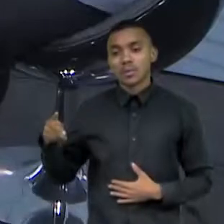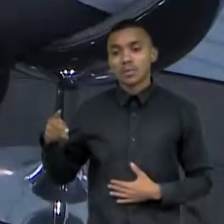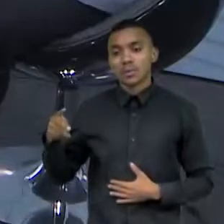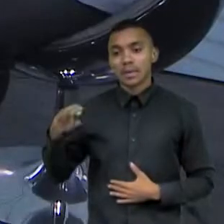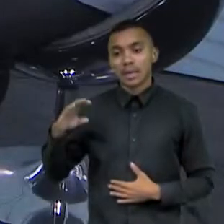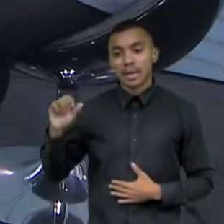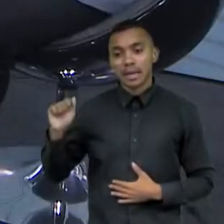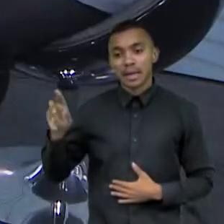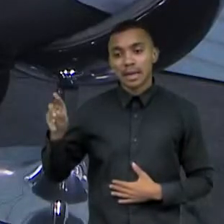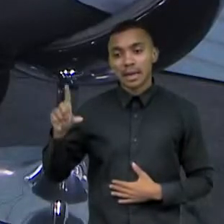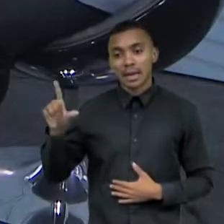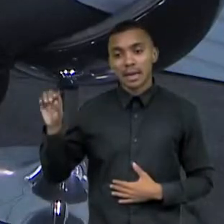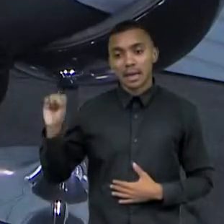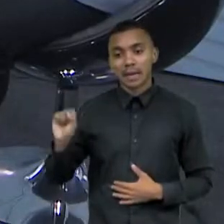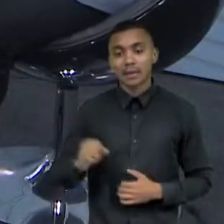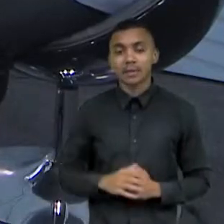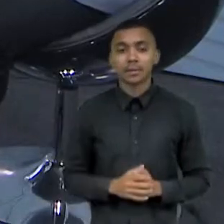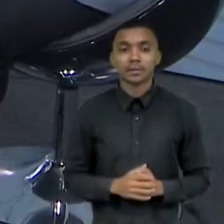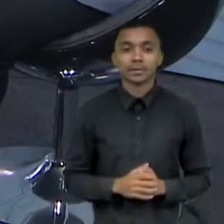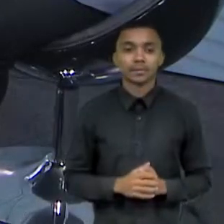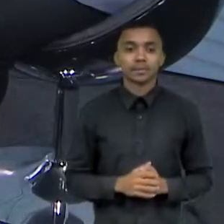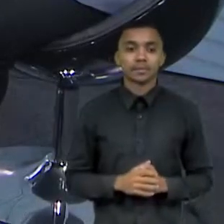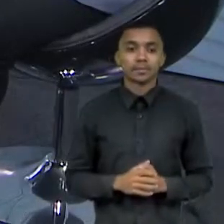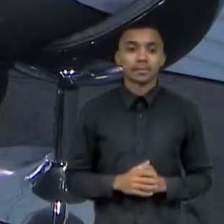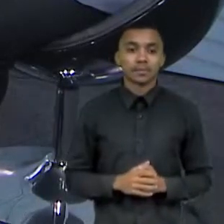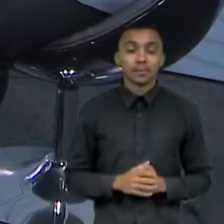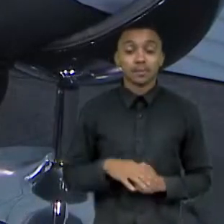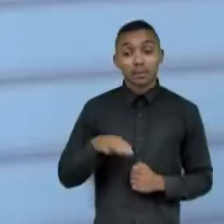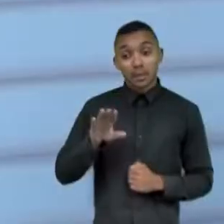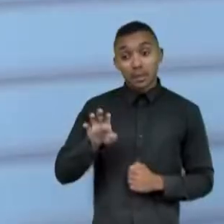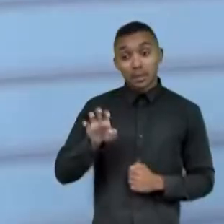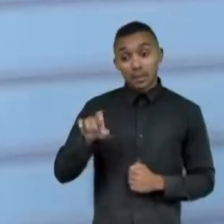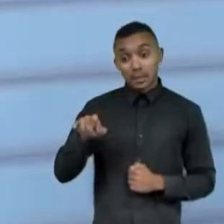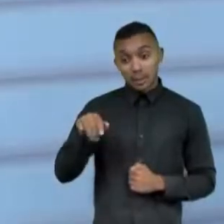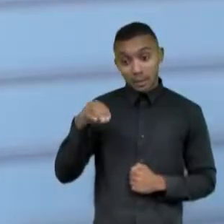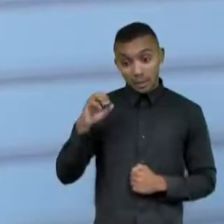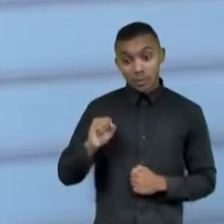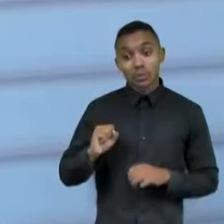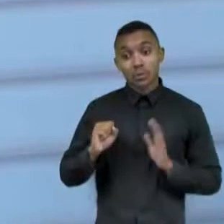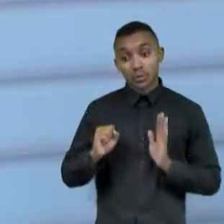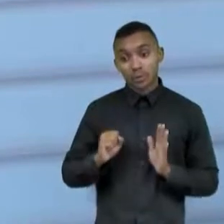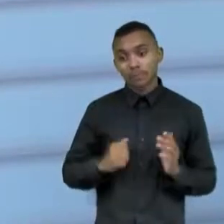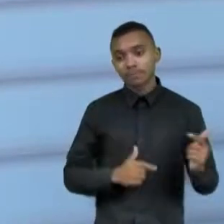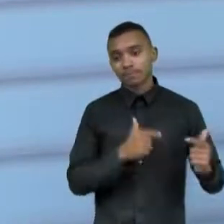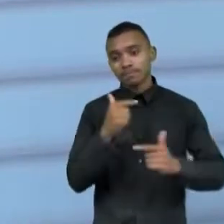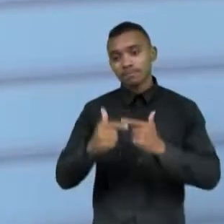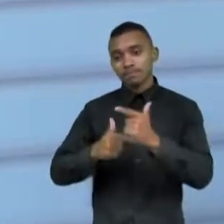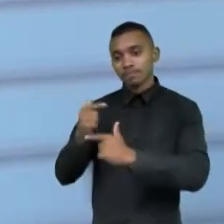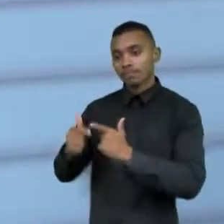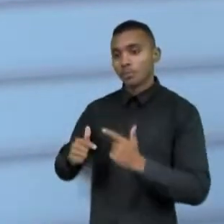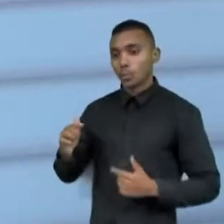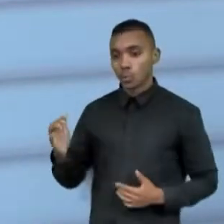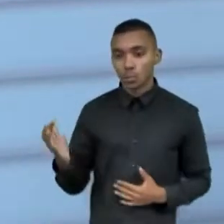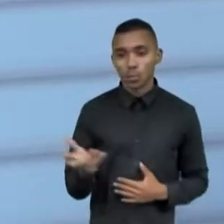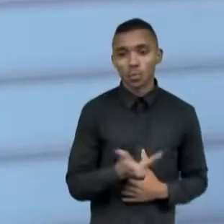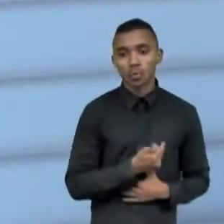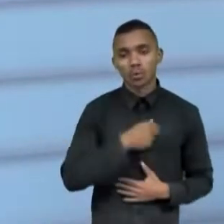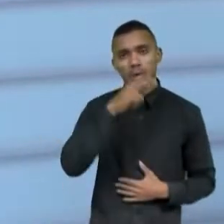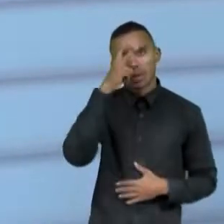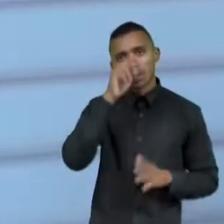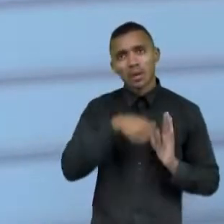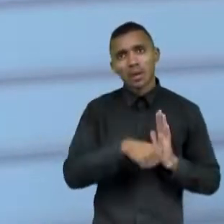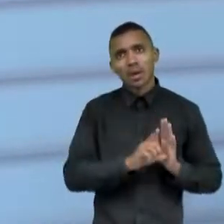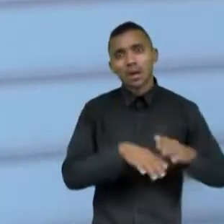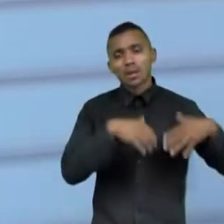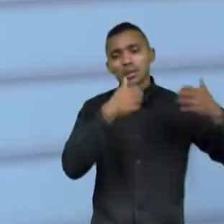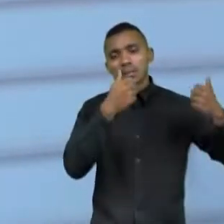isso. Falando um pouco sobre os eixos do escritório, a gente atua em todos esses eixos. Acho que um que eu falei pouco tempo foi